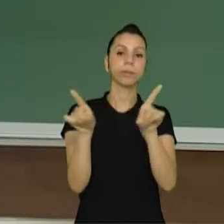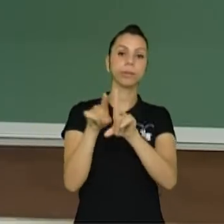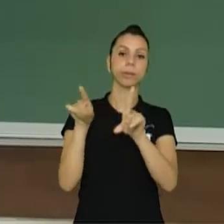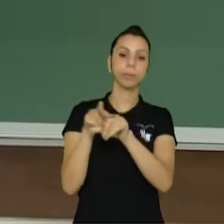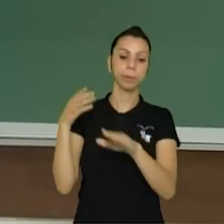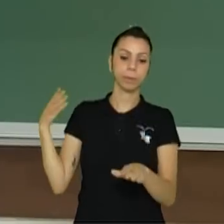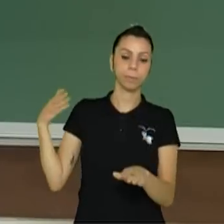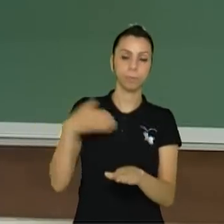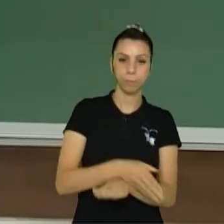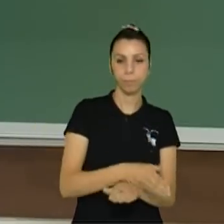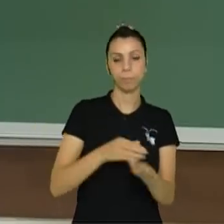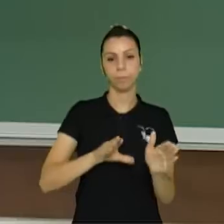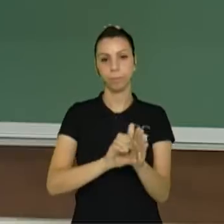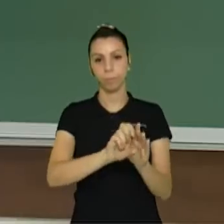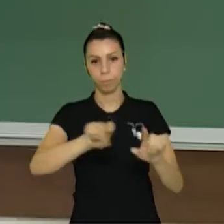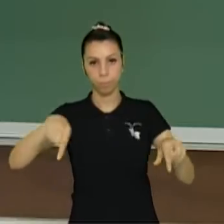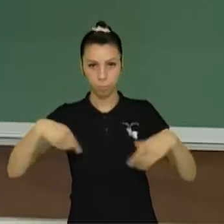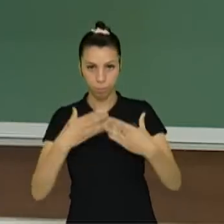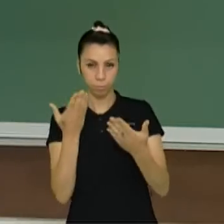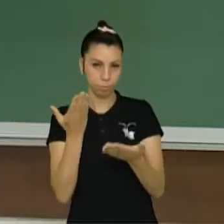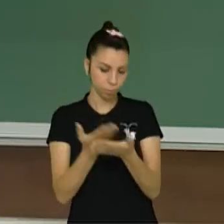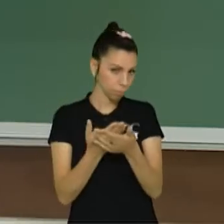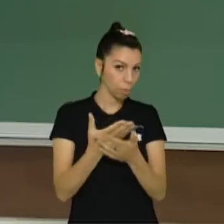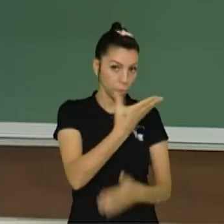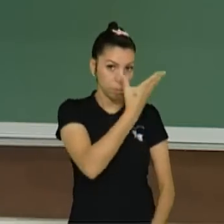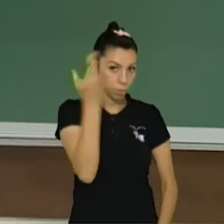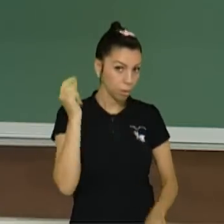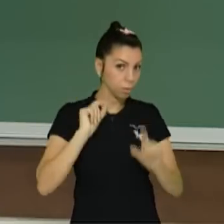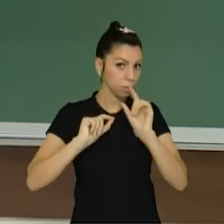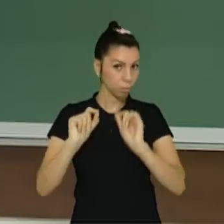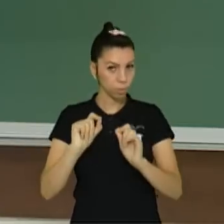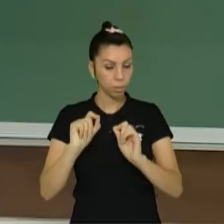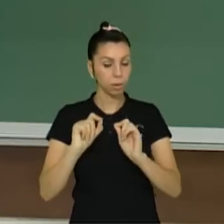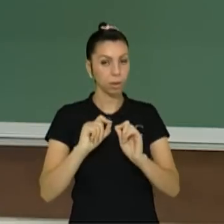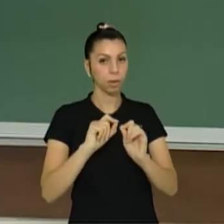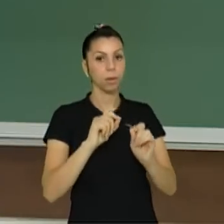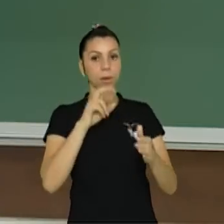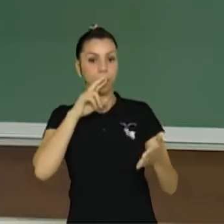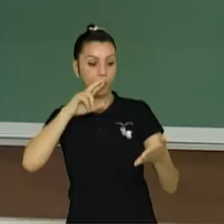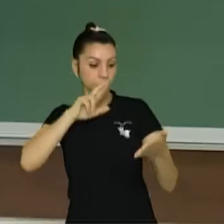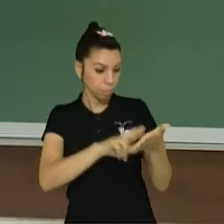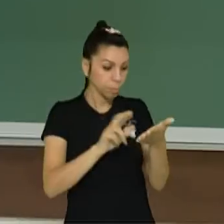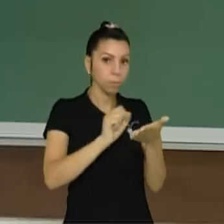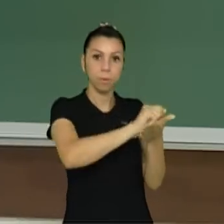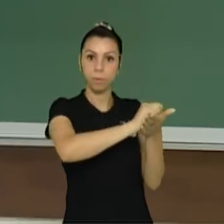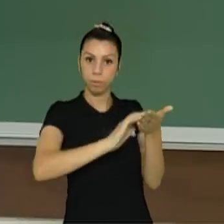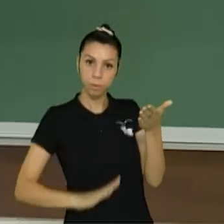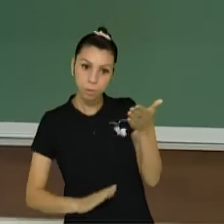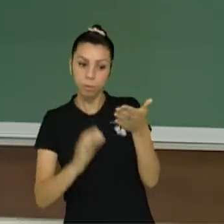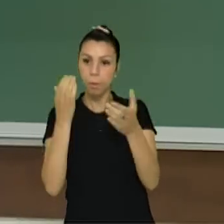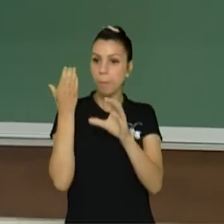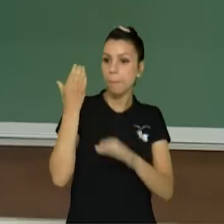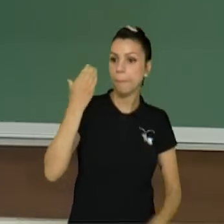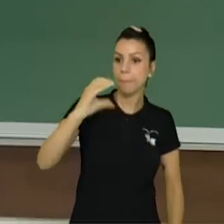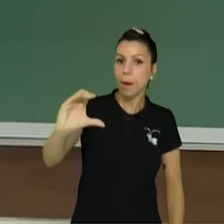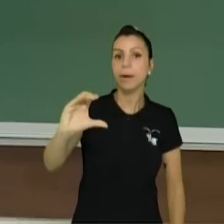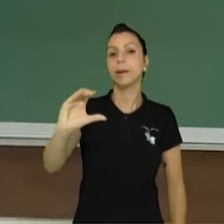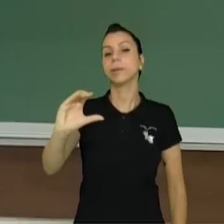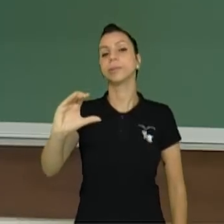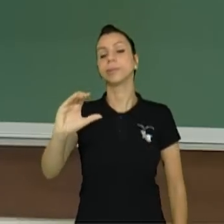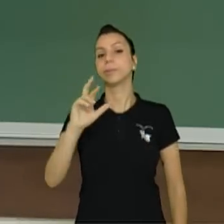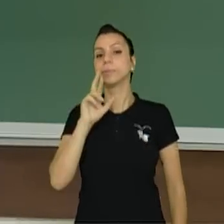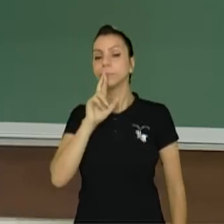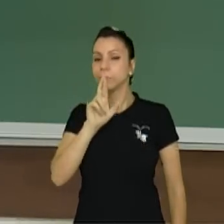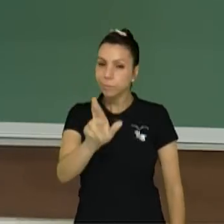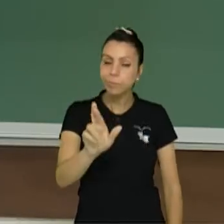acessando o Google Classroom, não se esqueça. Clique na atividade, responda a atividade, envie essa atividade